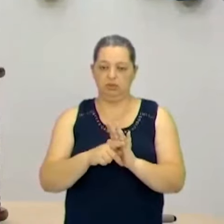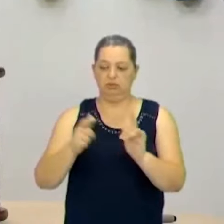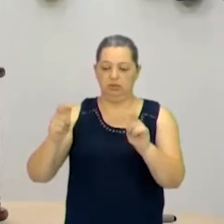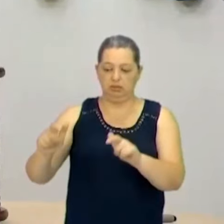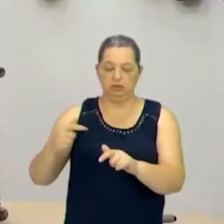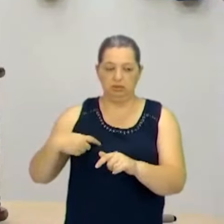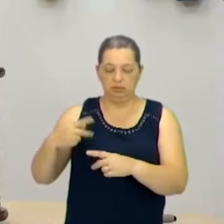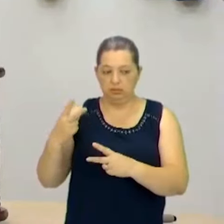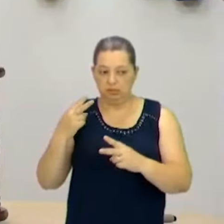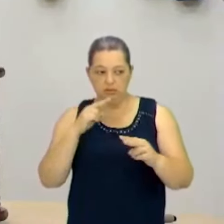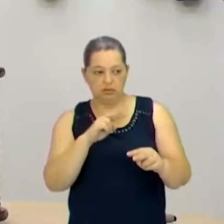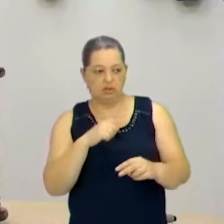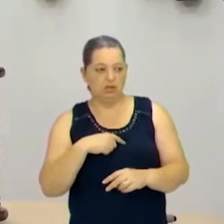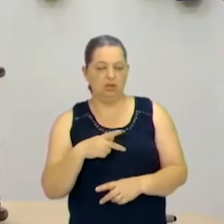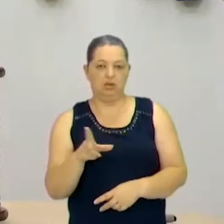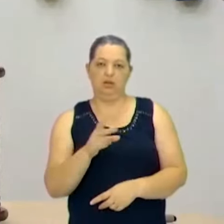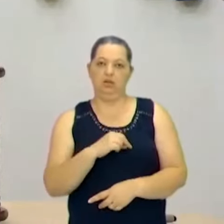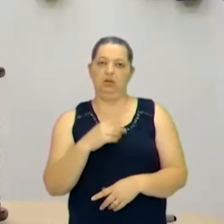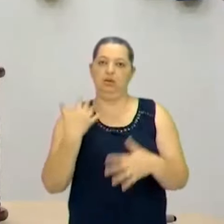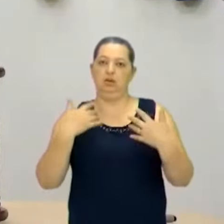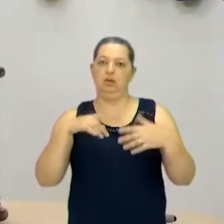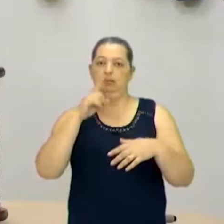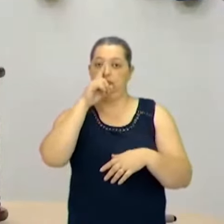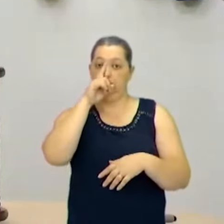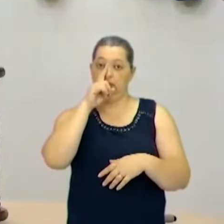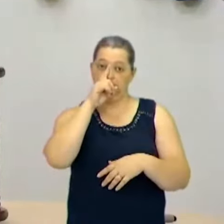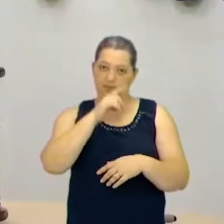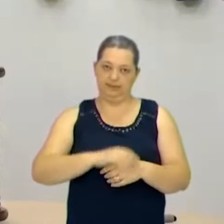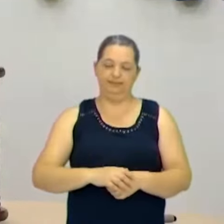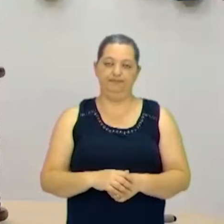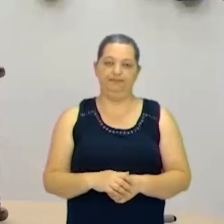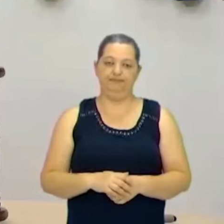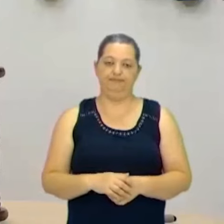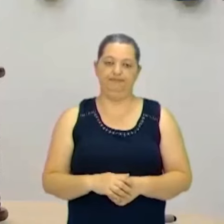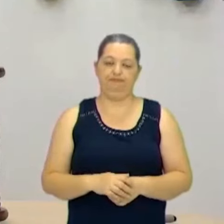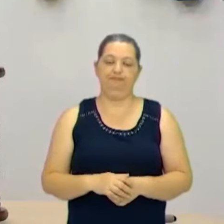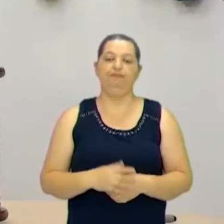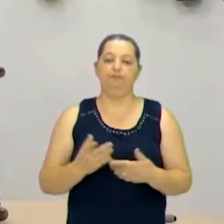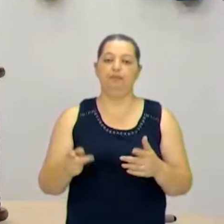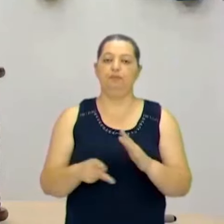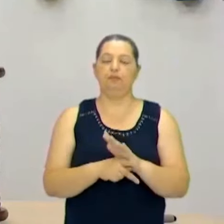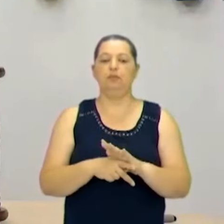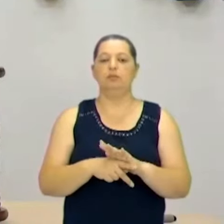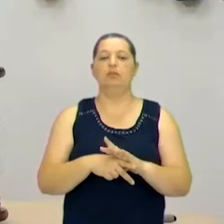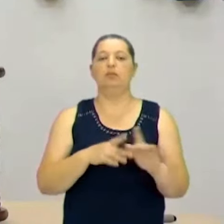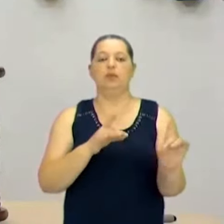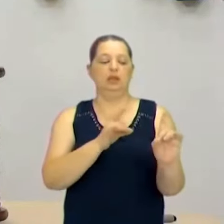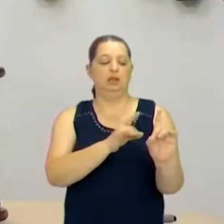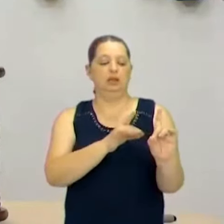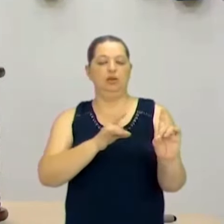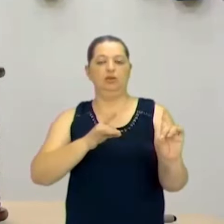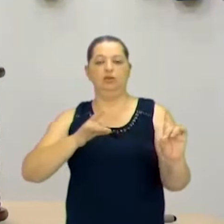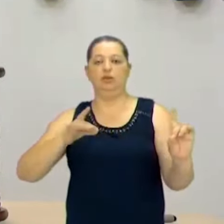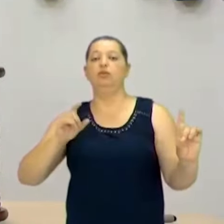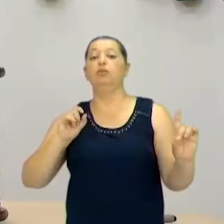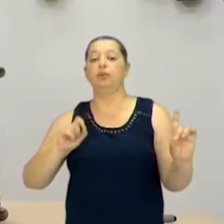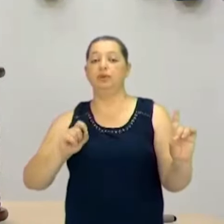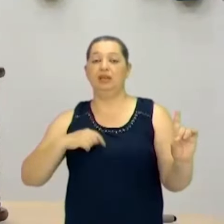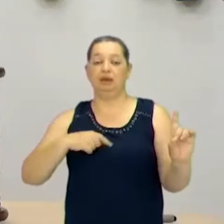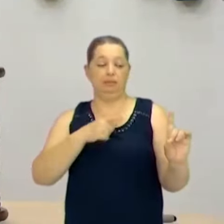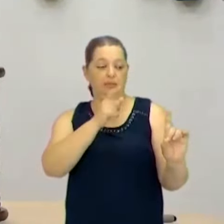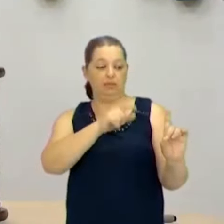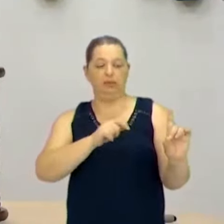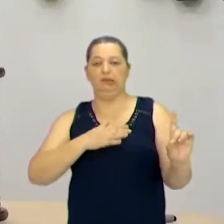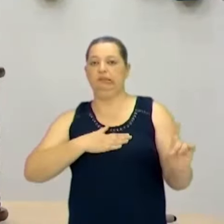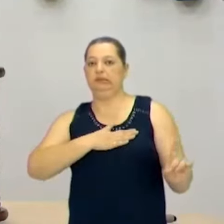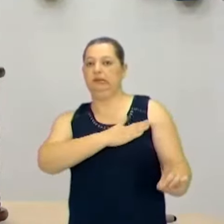começou a olhar para eles como pessoas potencialmente perigosas. E aí a xenofobia é isso, a gente começa a ter um olhar